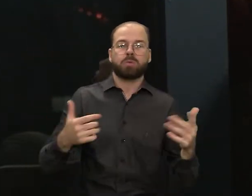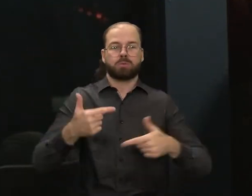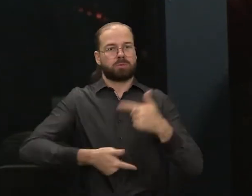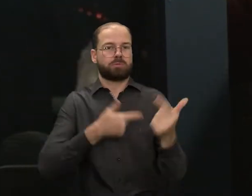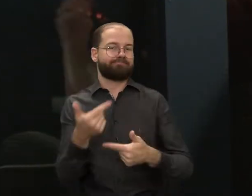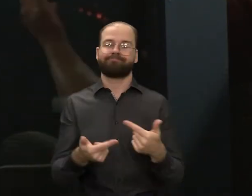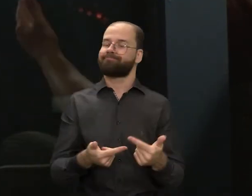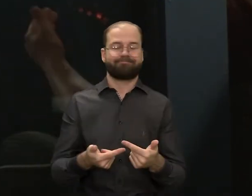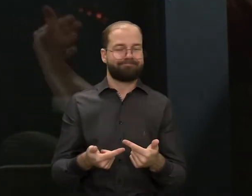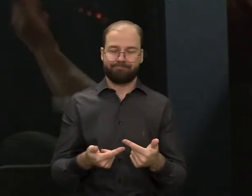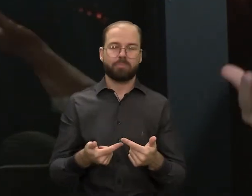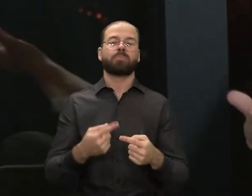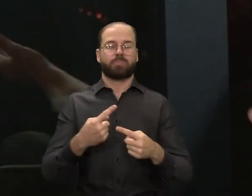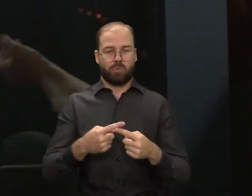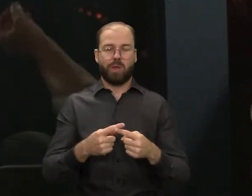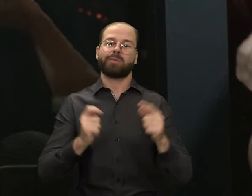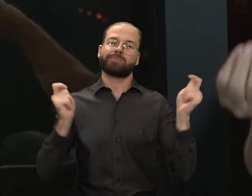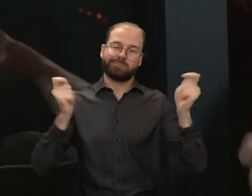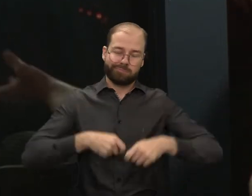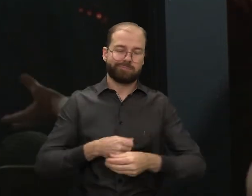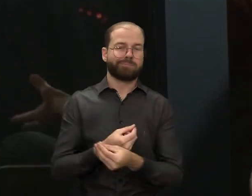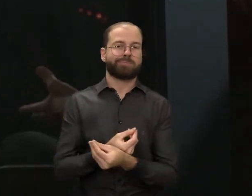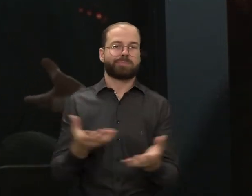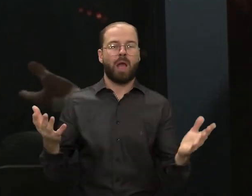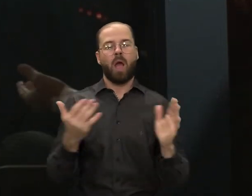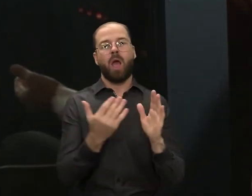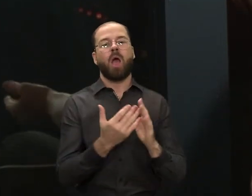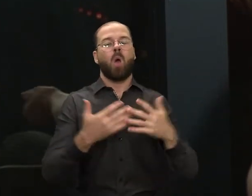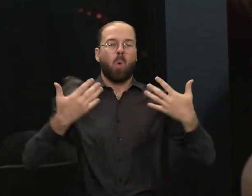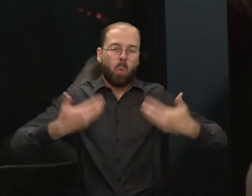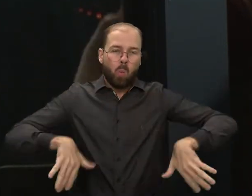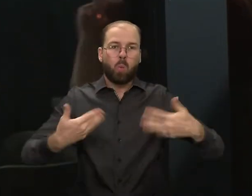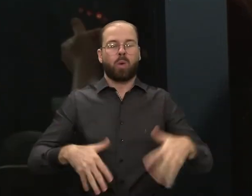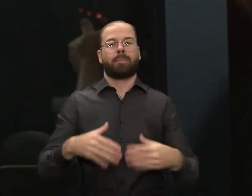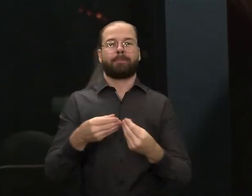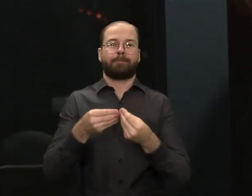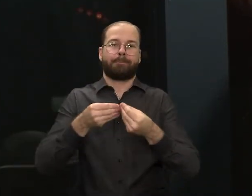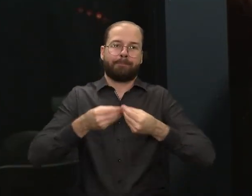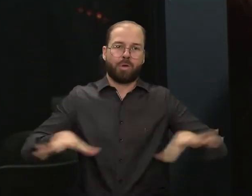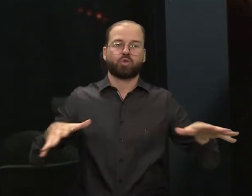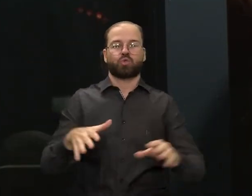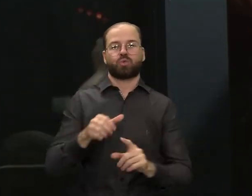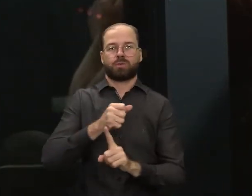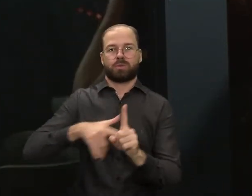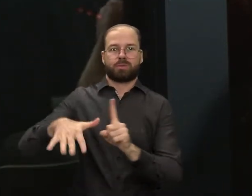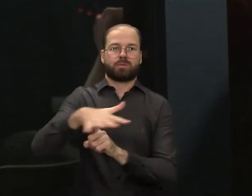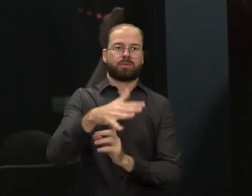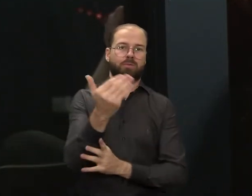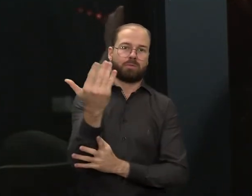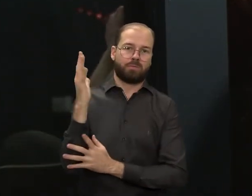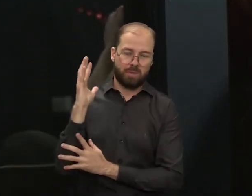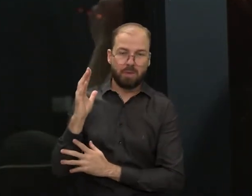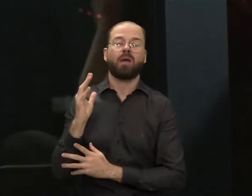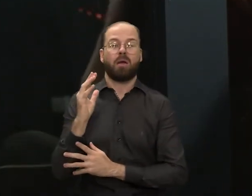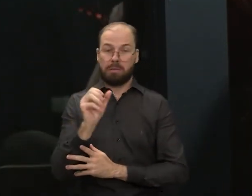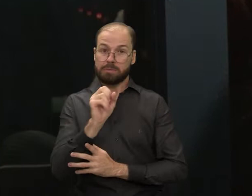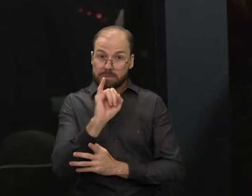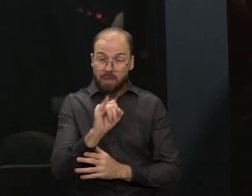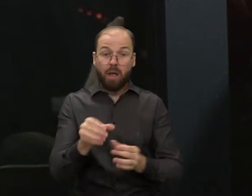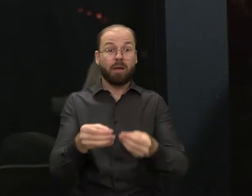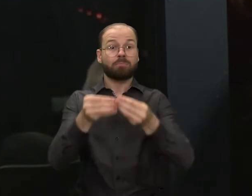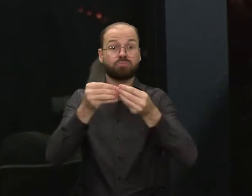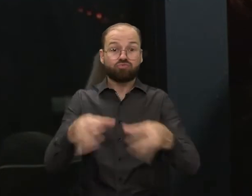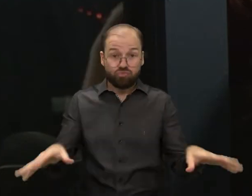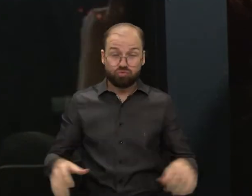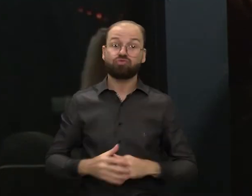determinada atividade, porque senão isso sim vai causar um grande impacto, e o impacto ambiental, gente, depois de ter feito, de ter sido